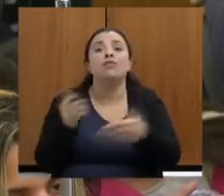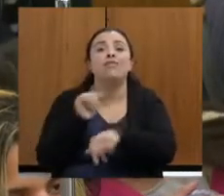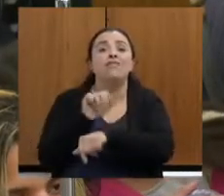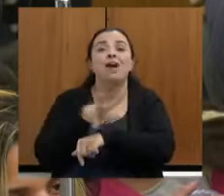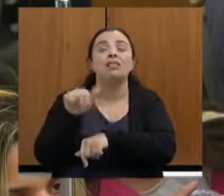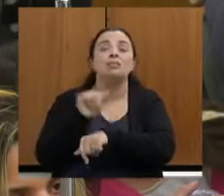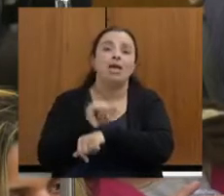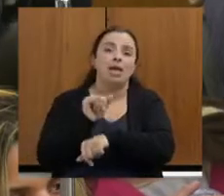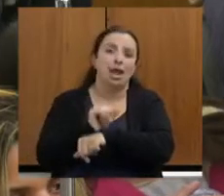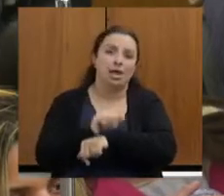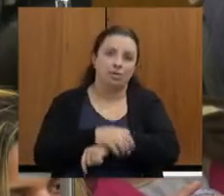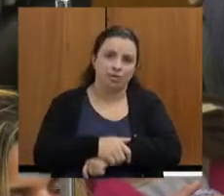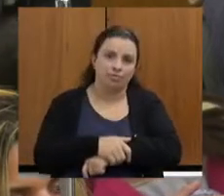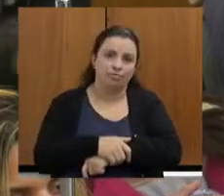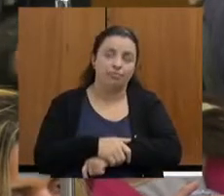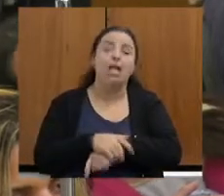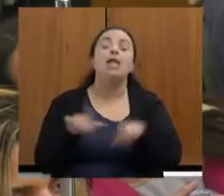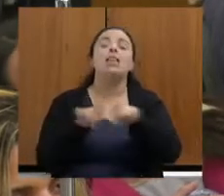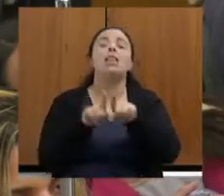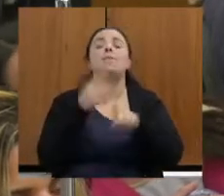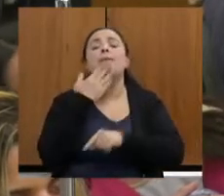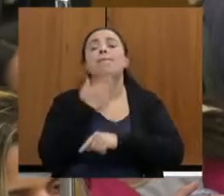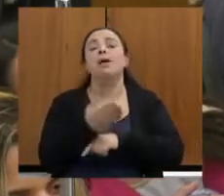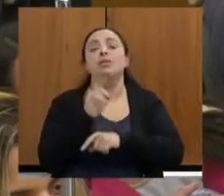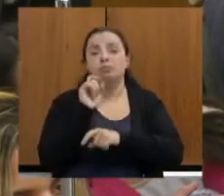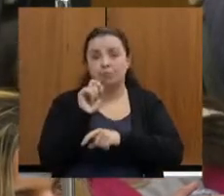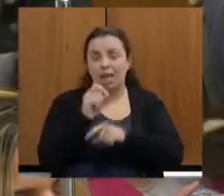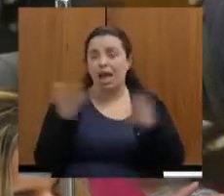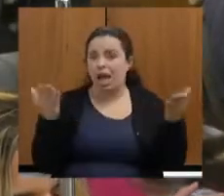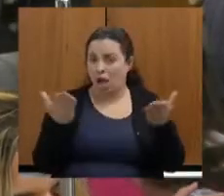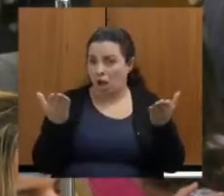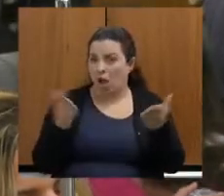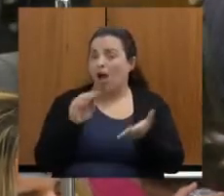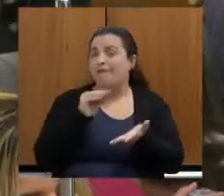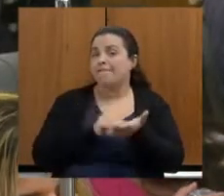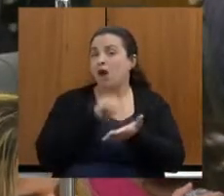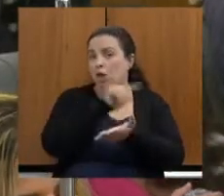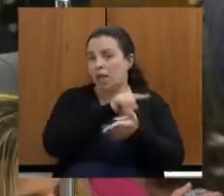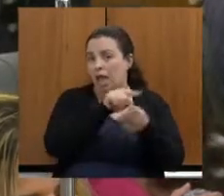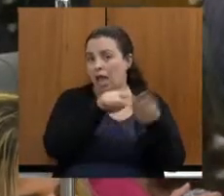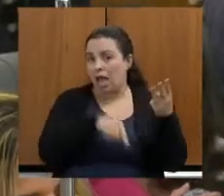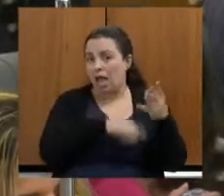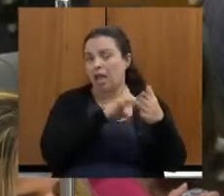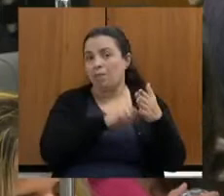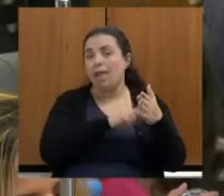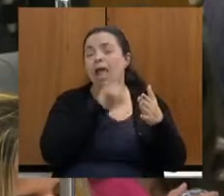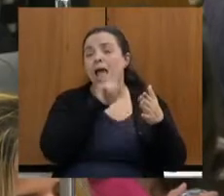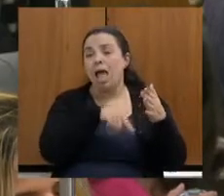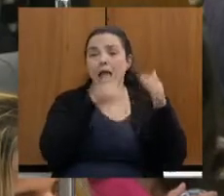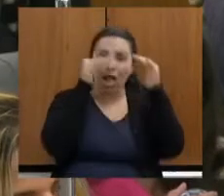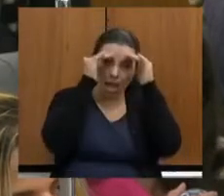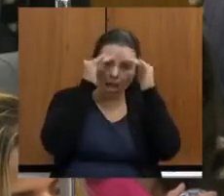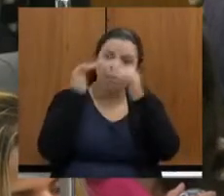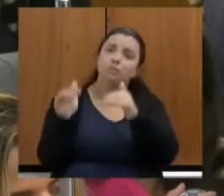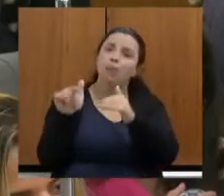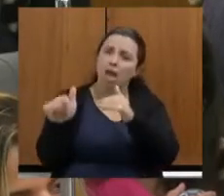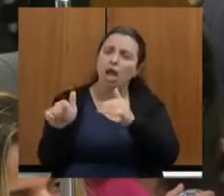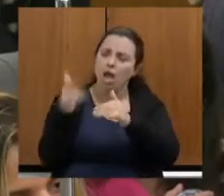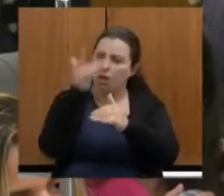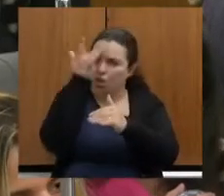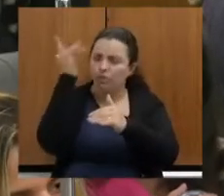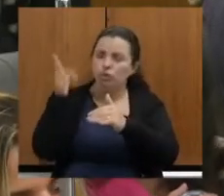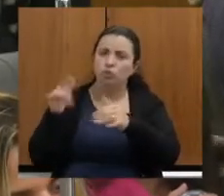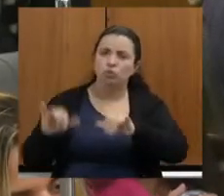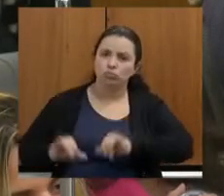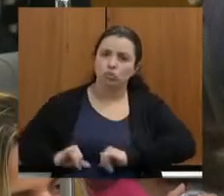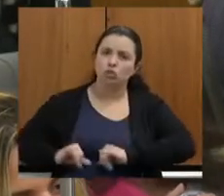peça aqui que agora tá faltando da parte das empresas O que é respeito para com os atingidos